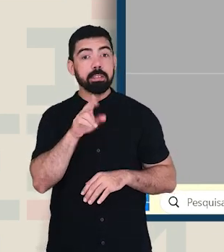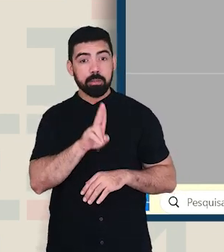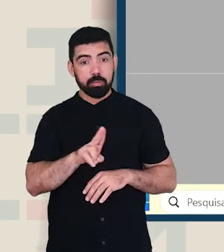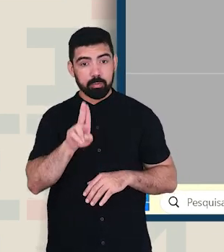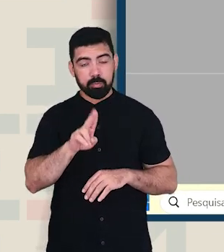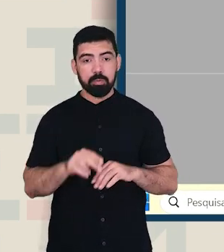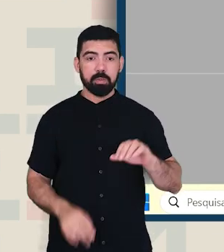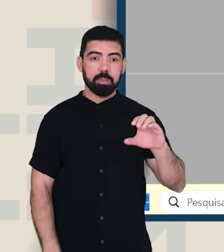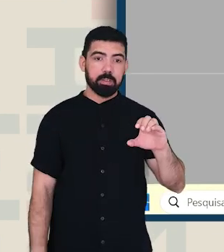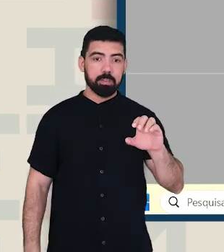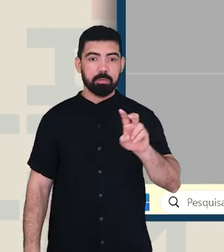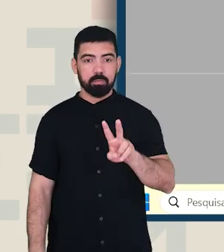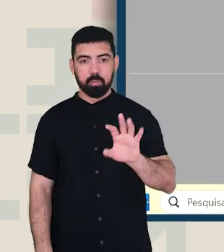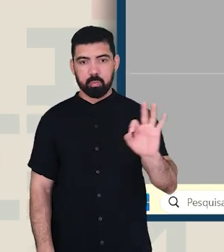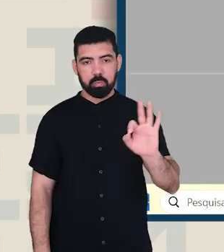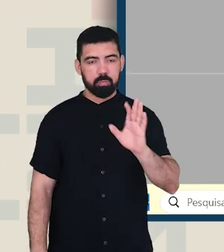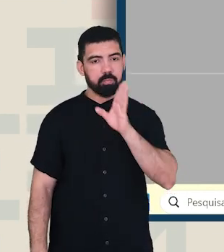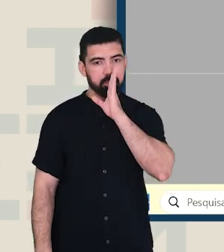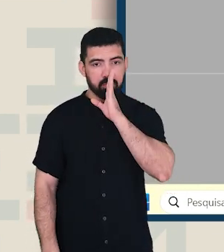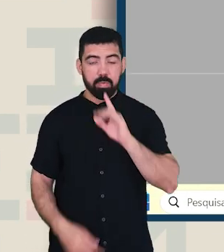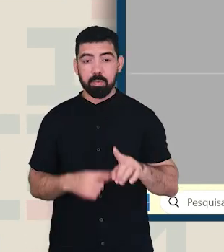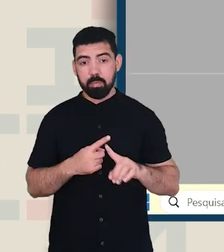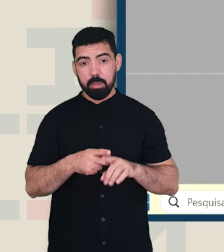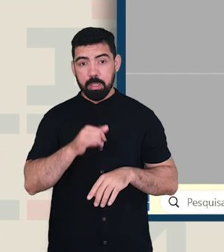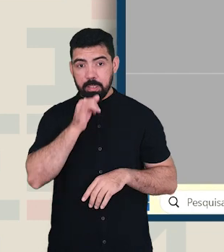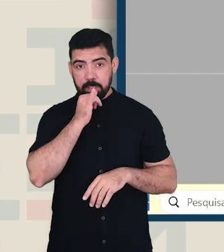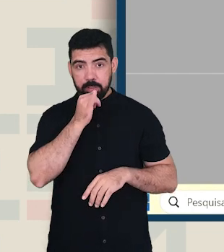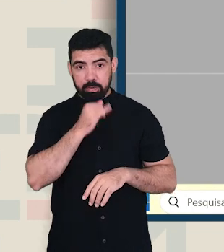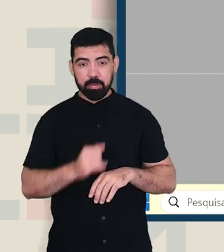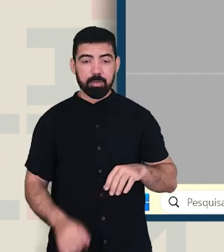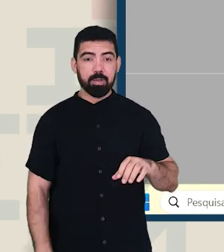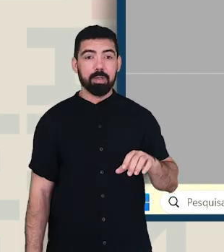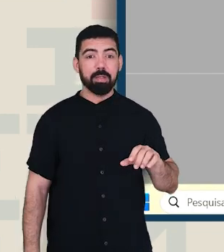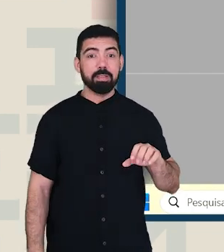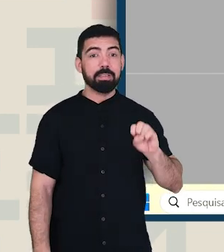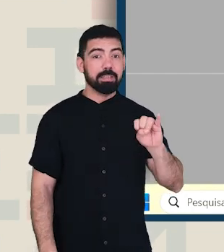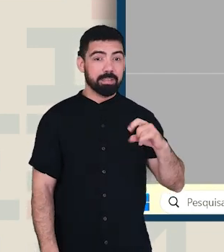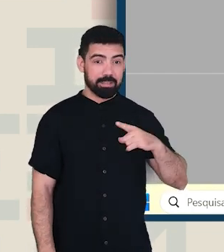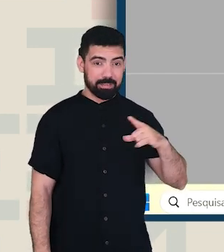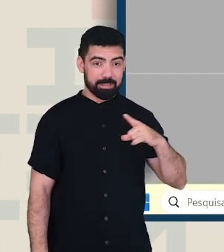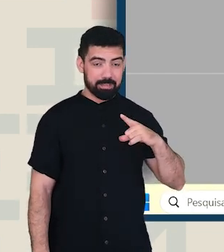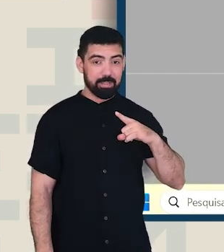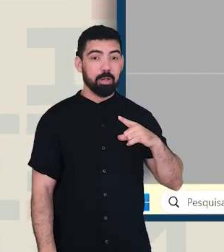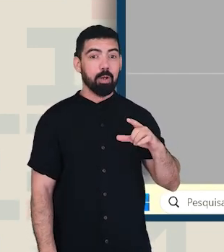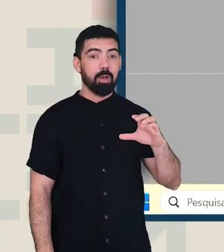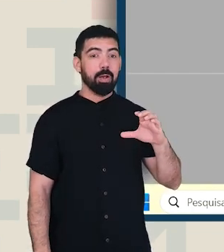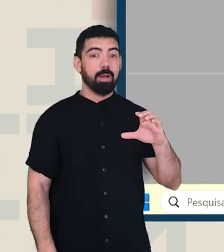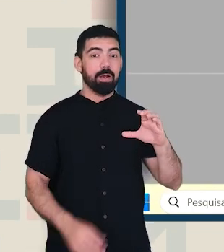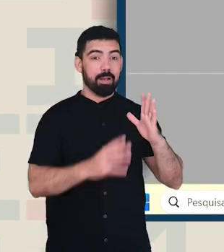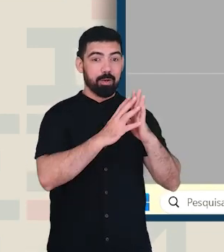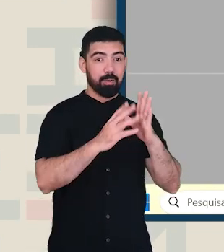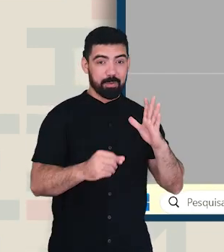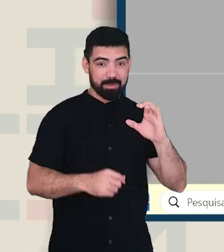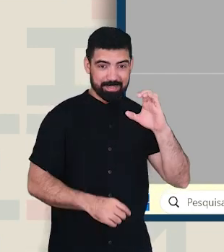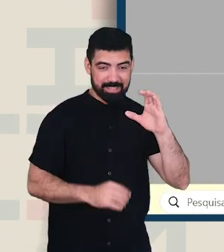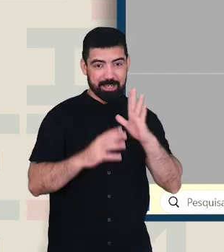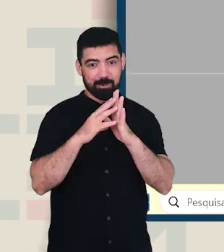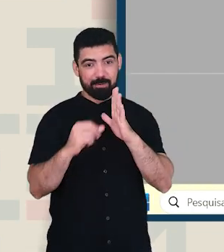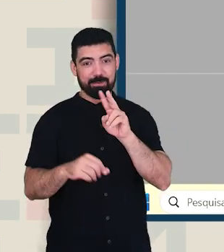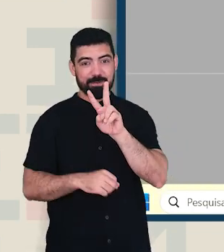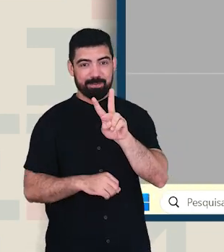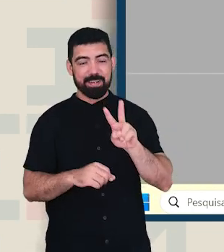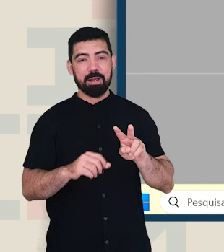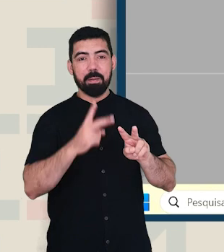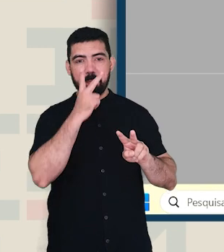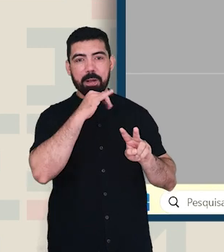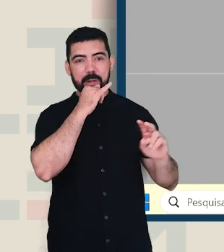C ou V, porque cada vez que eu faço Ctrl+V, Ctrl+C, Ctrl+V para copiar e passar, começa a soar